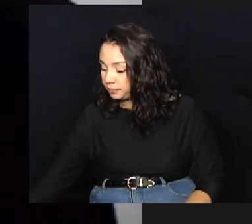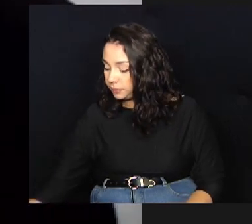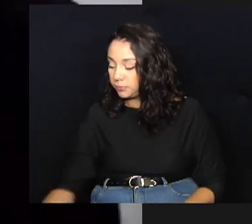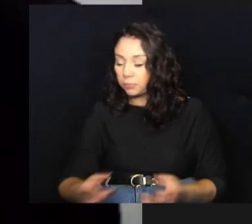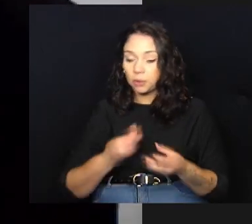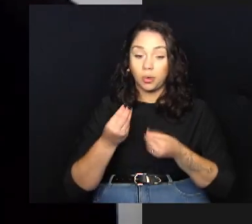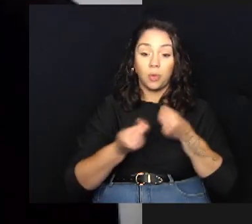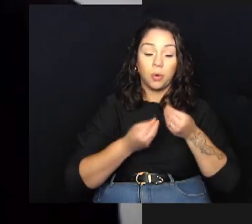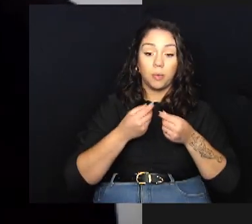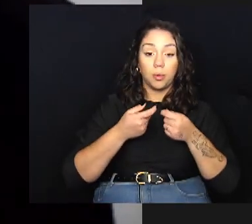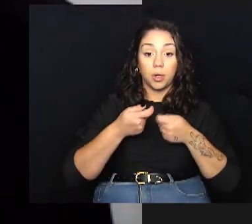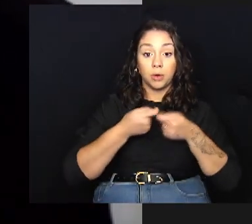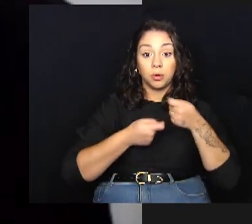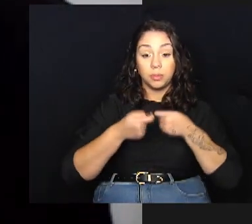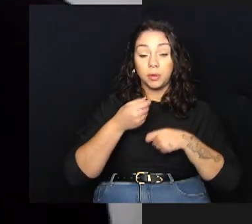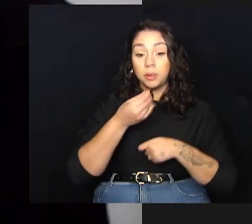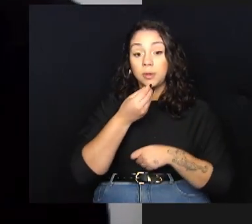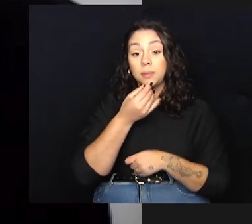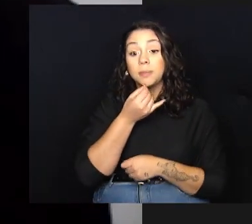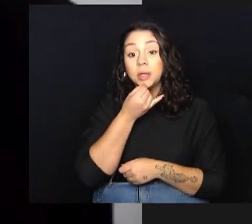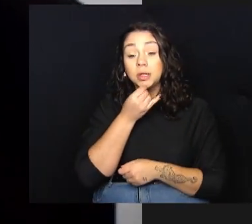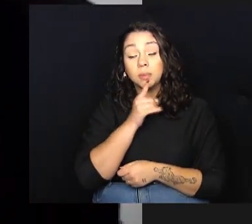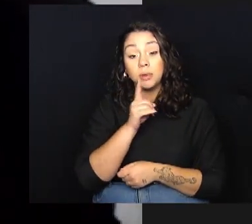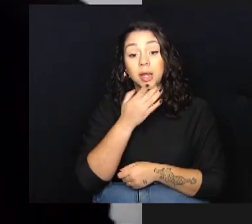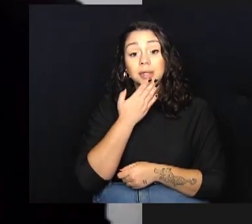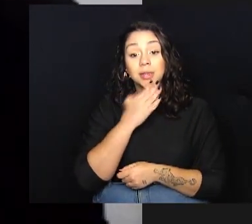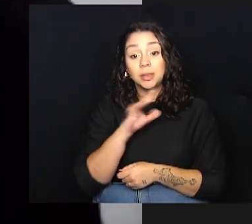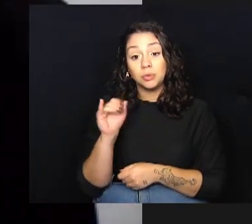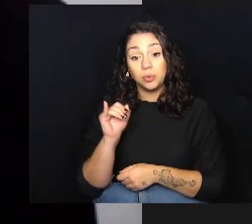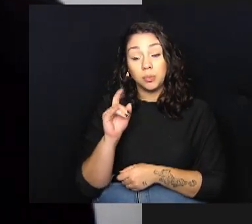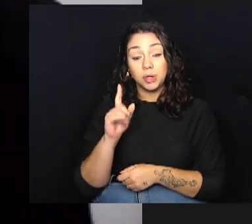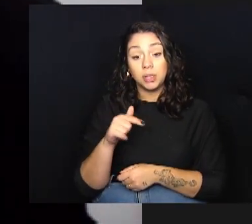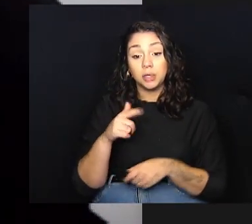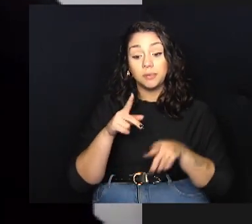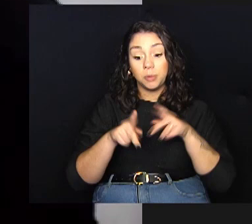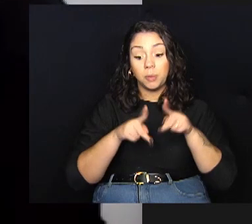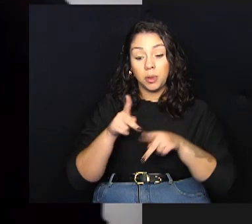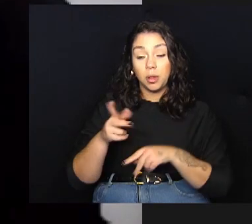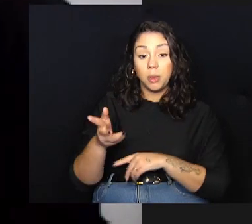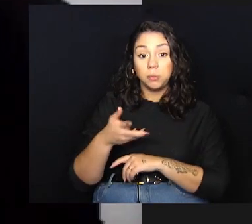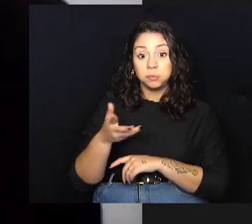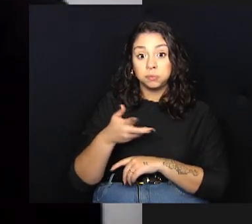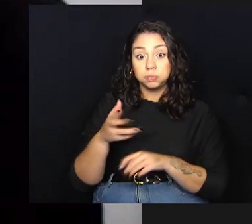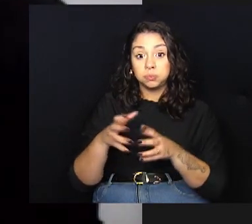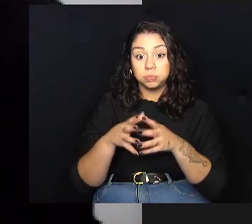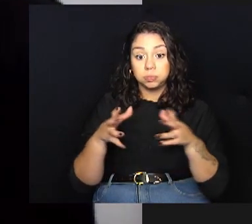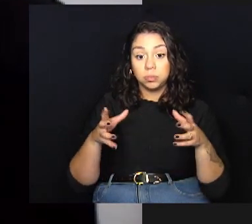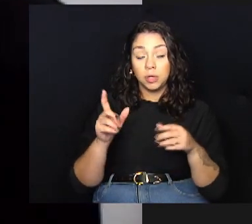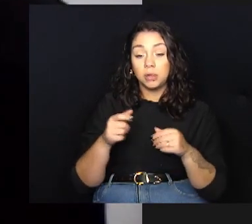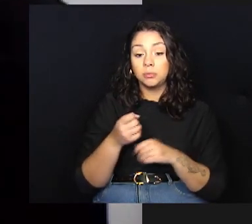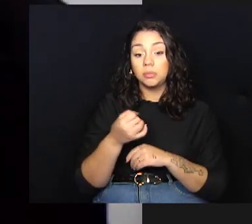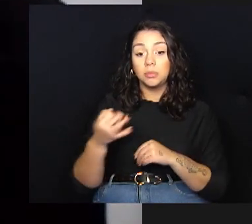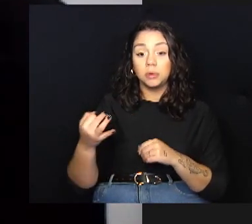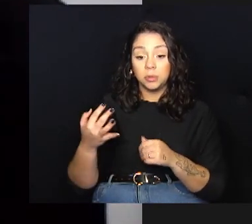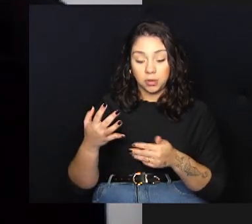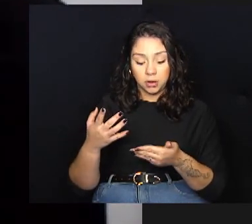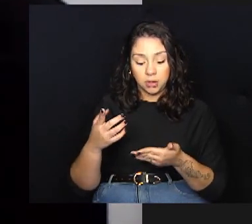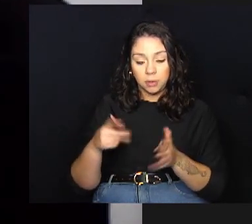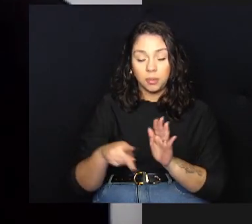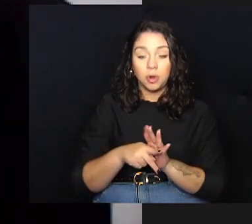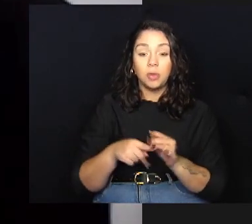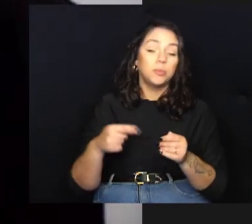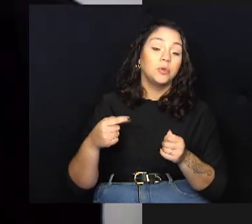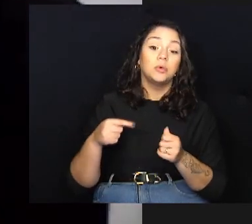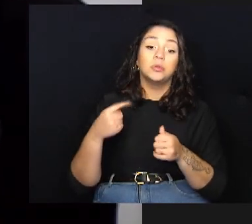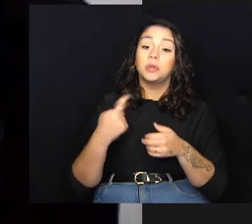Indaiatuba por exemplo tivesse um crescimento muito acelerado da sua população Então essa dinâmica Metropolitana